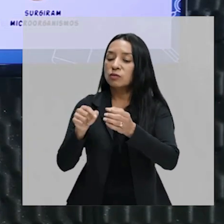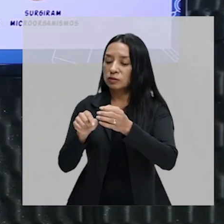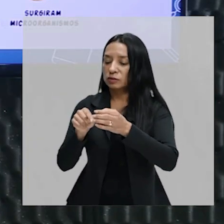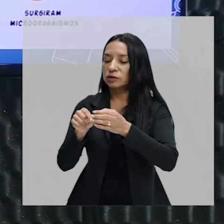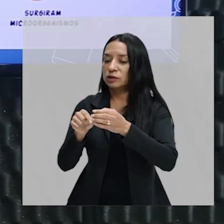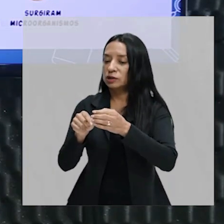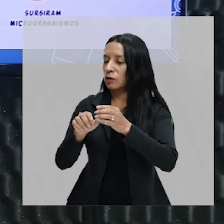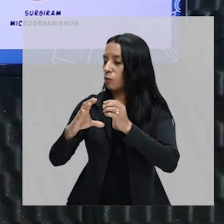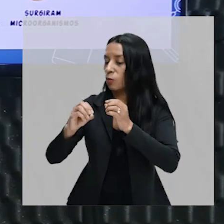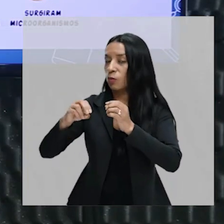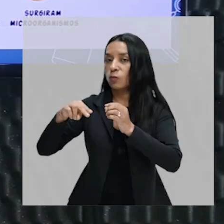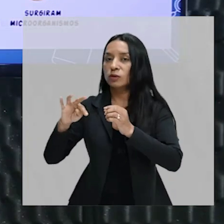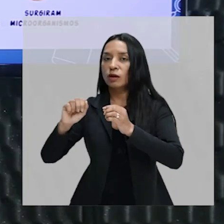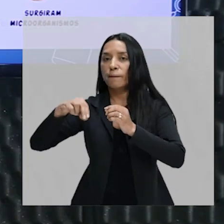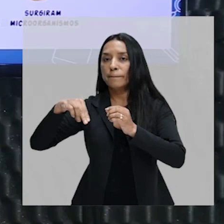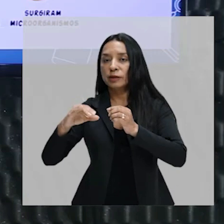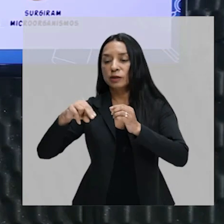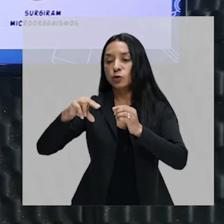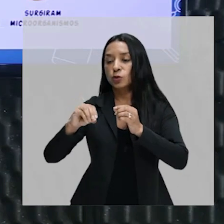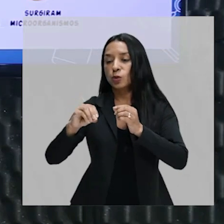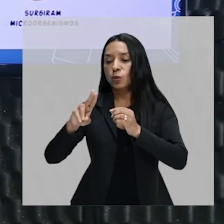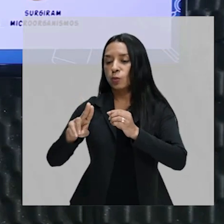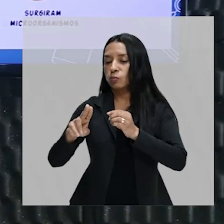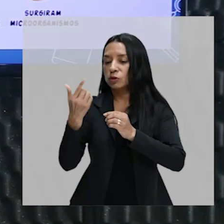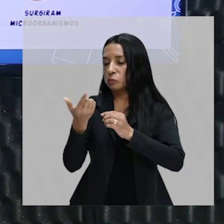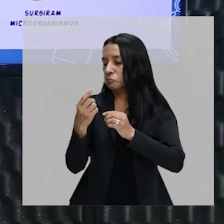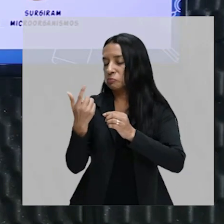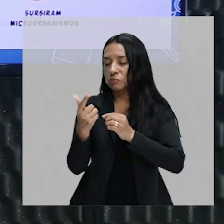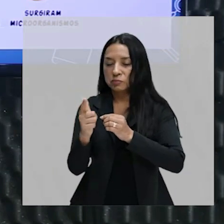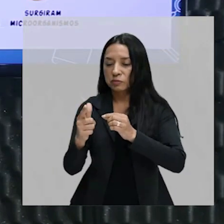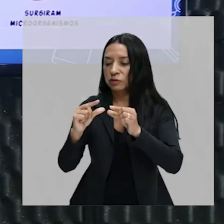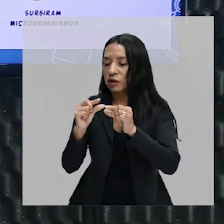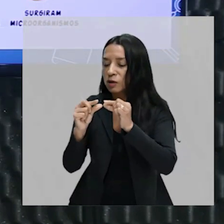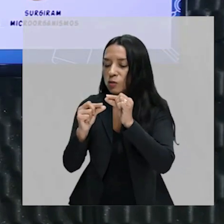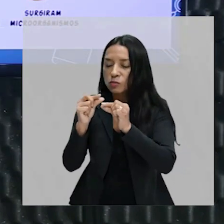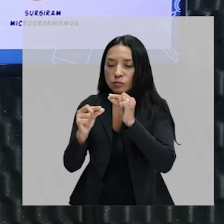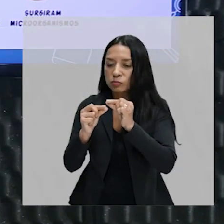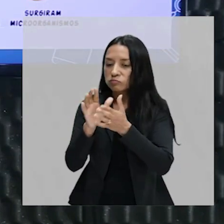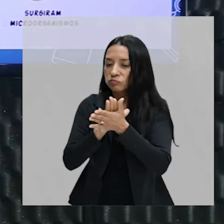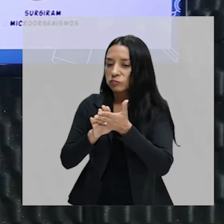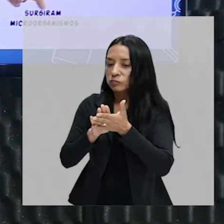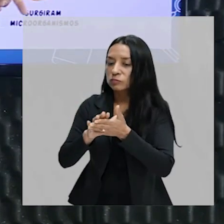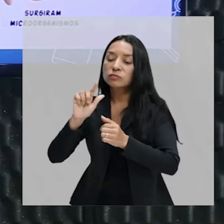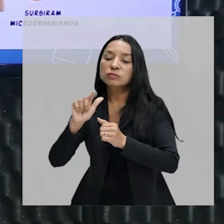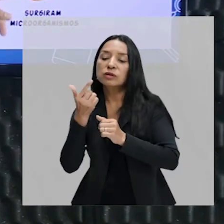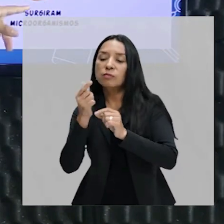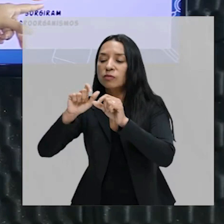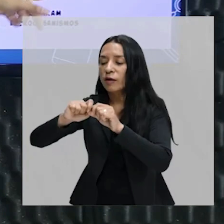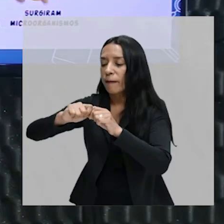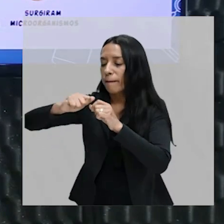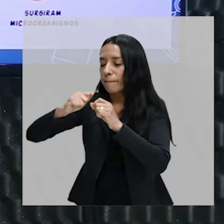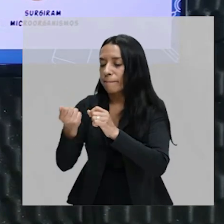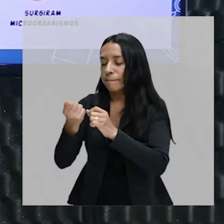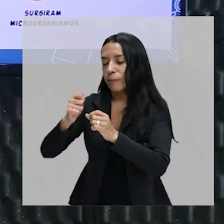contaminou ele não estava com nenhum microrganismo depois que ele quebrou o bico desse